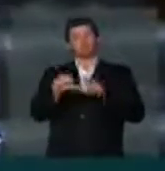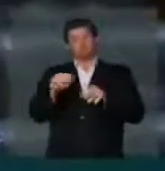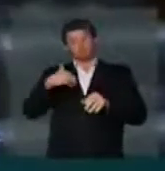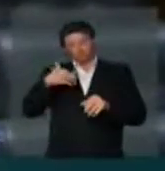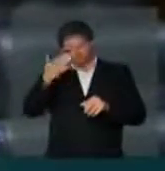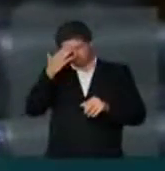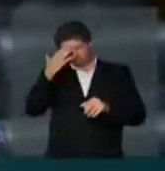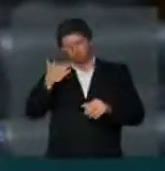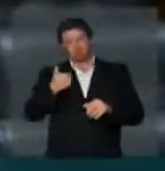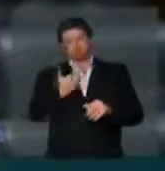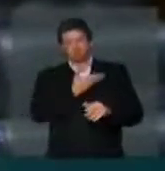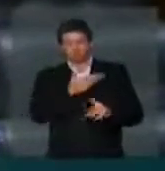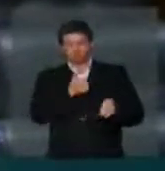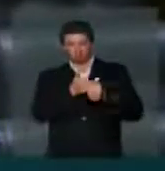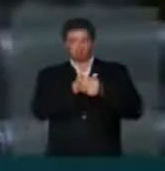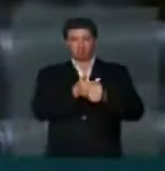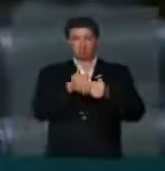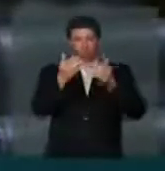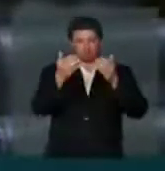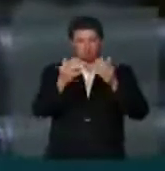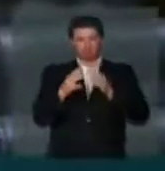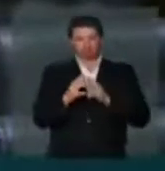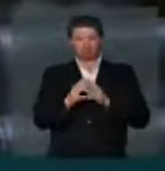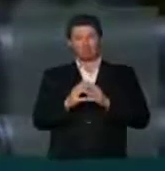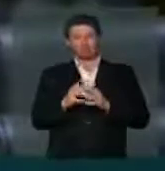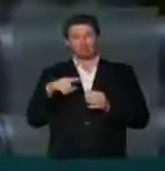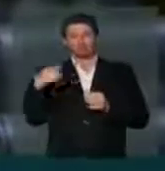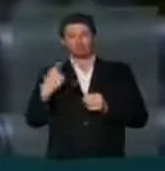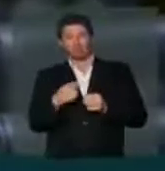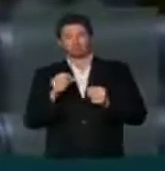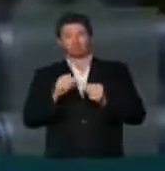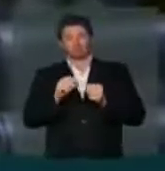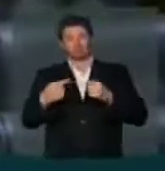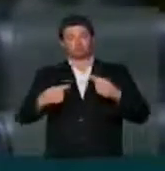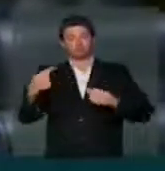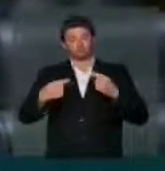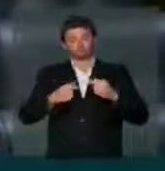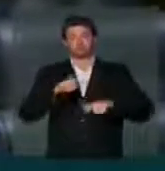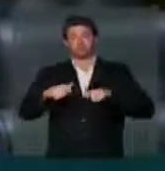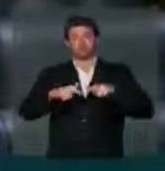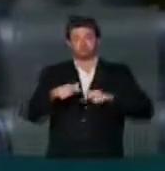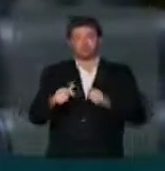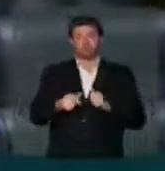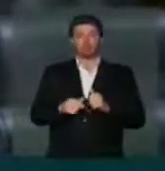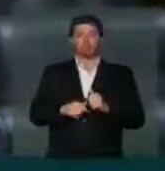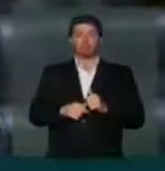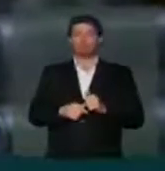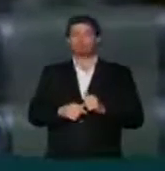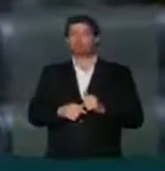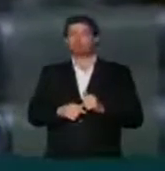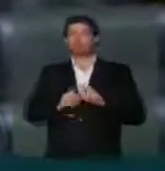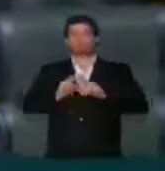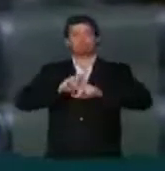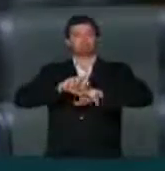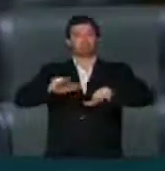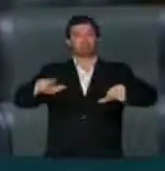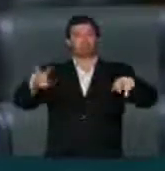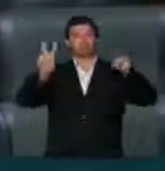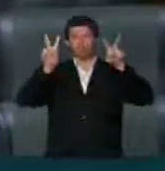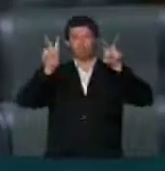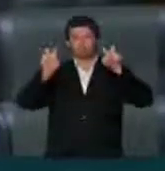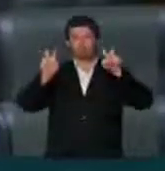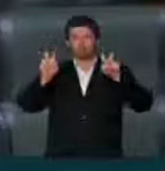ser companheiro dele nesta comissão, onde nós temos tratado e trabalhado sobre os mais diversos temas